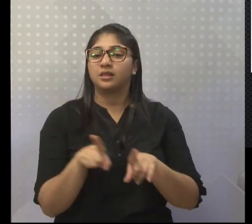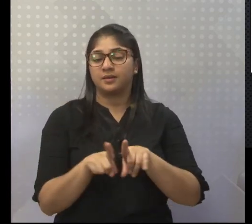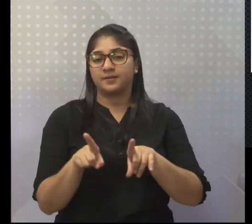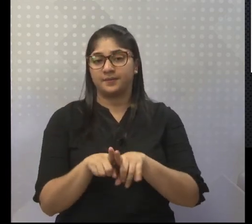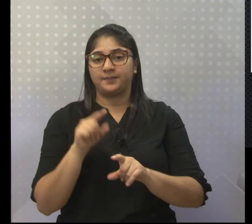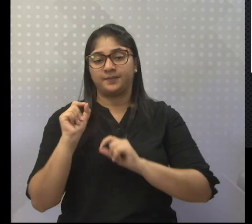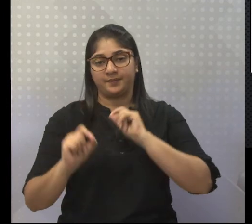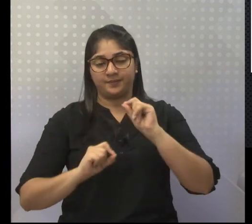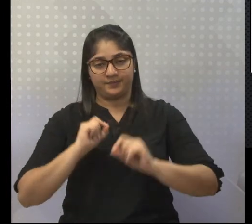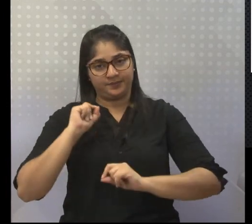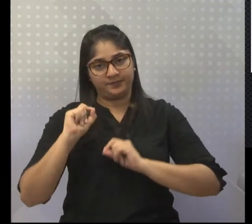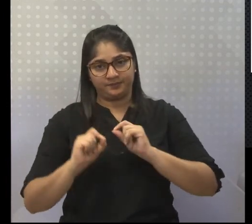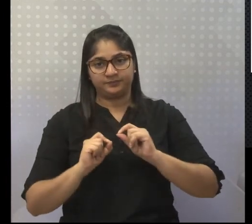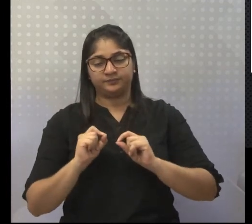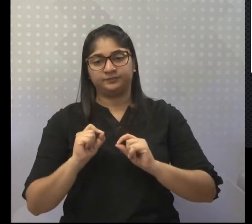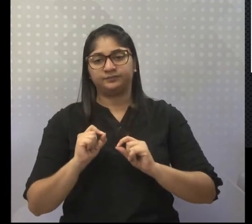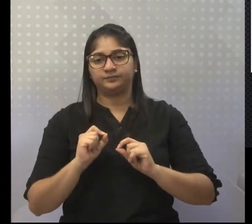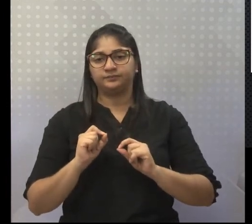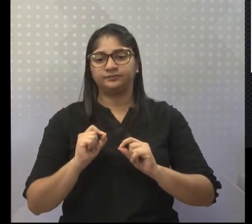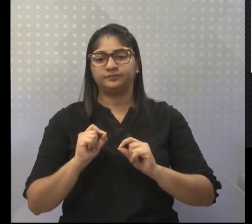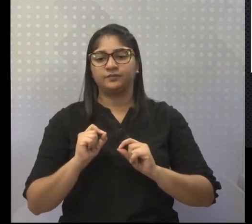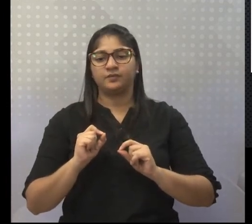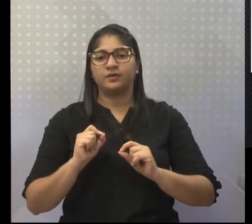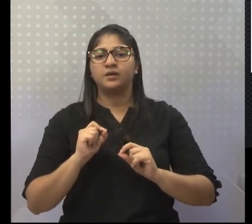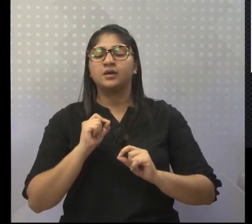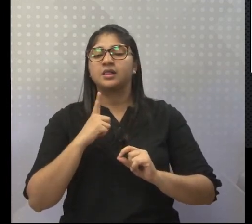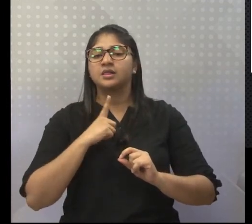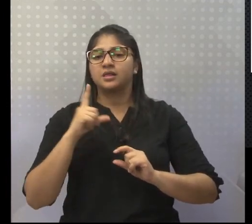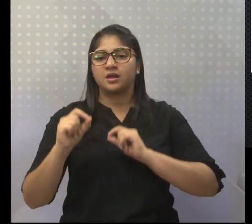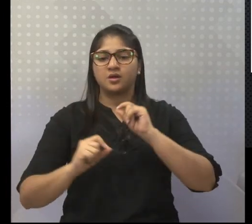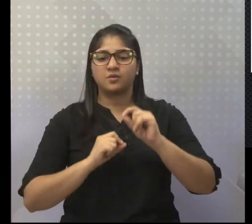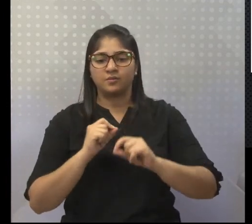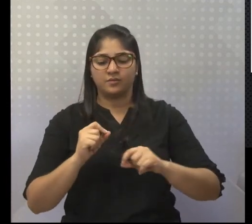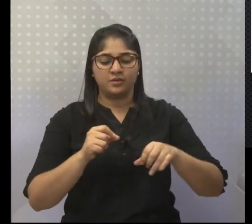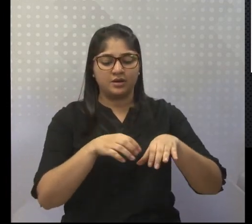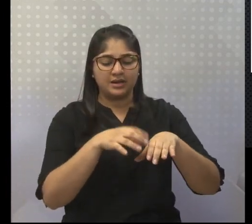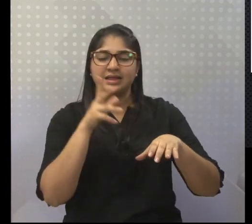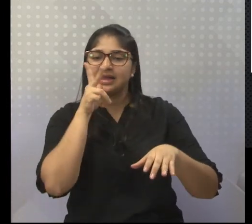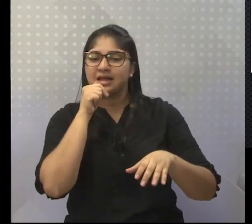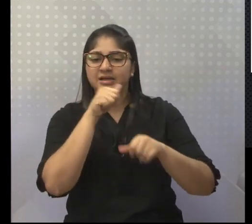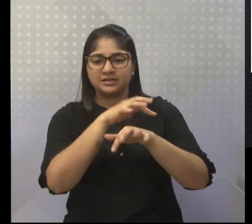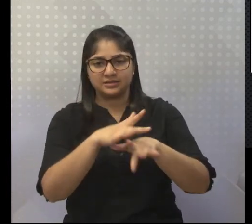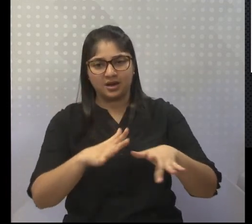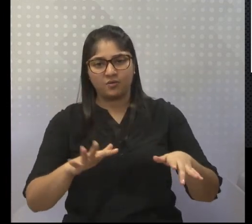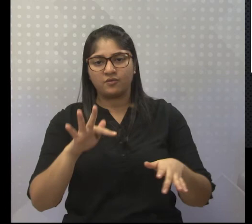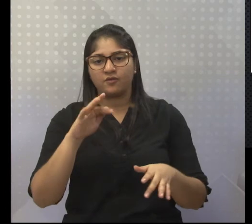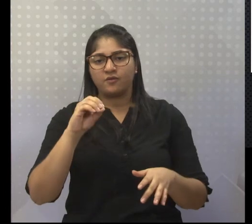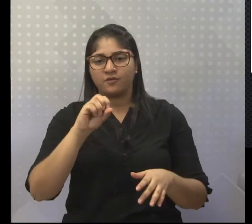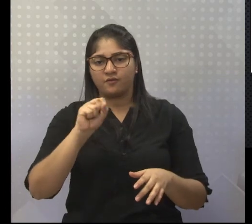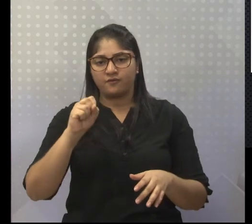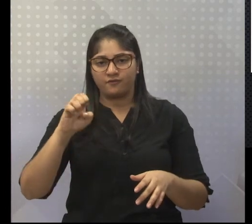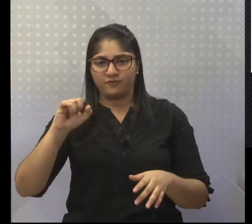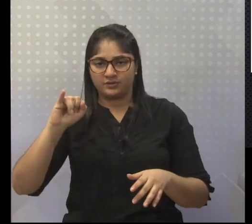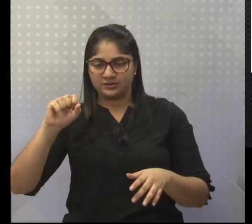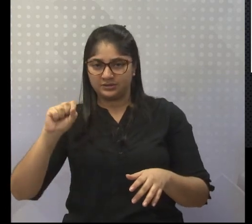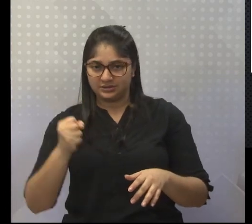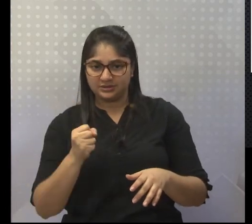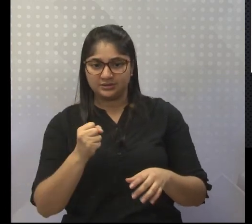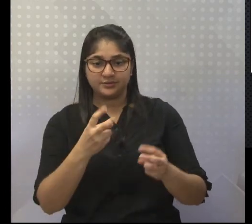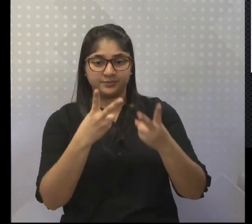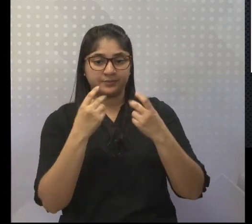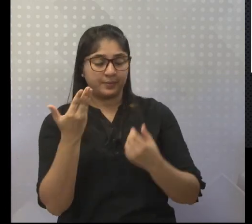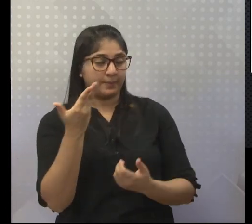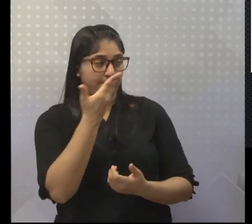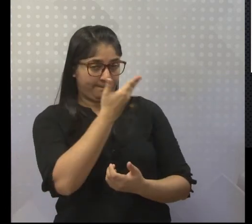consequência dessa área de zonas de subducção é a presença de fossas poços marinhas as áreas mais profundas do oceano se